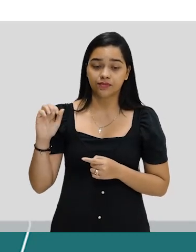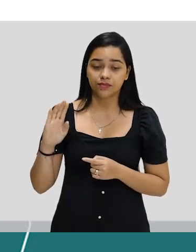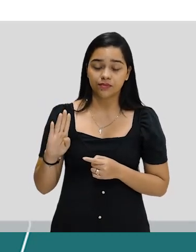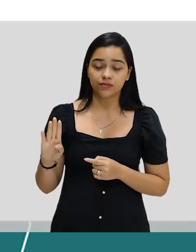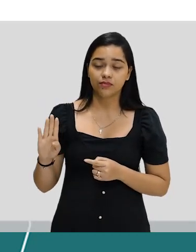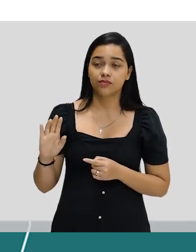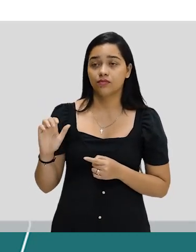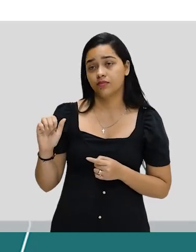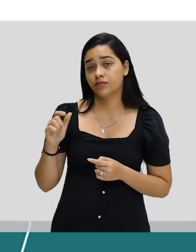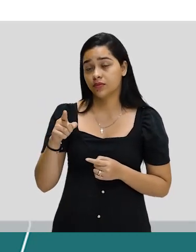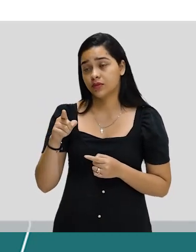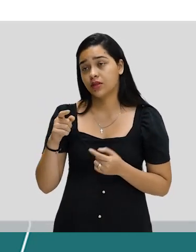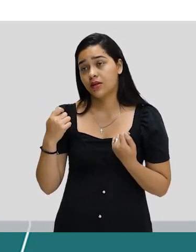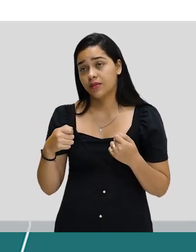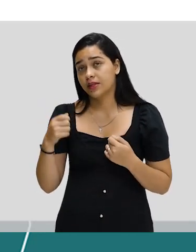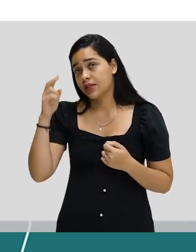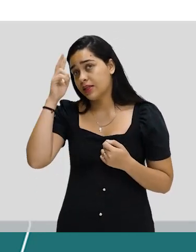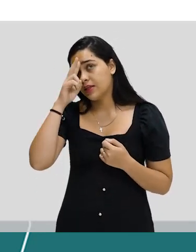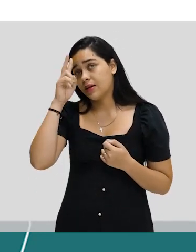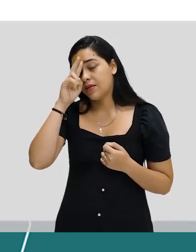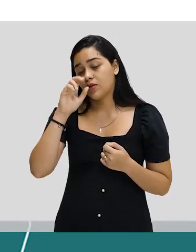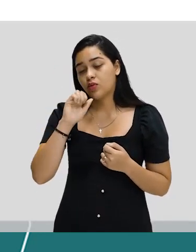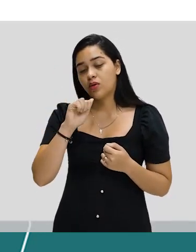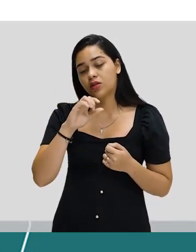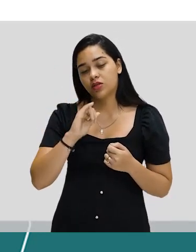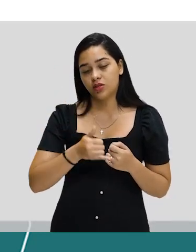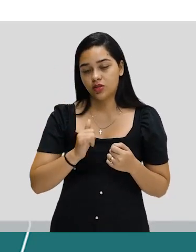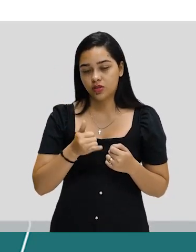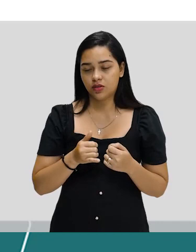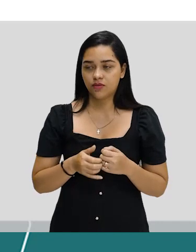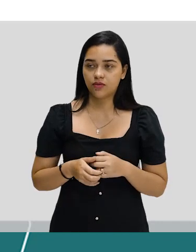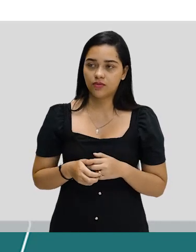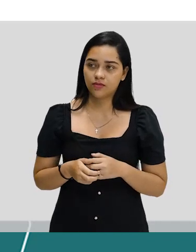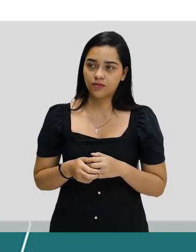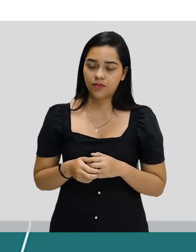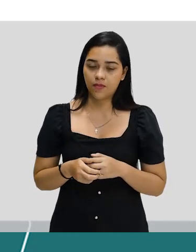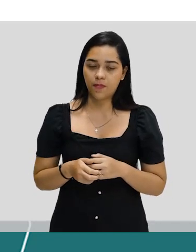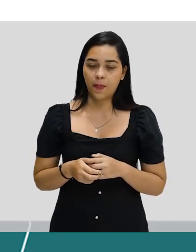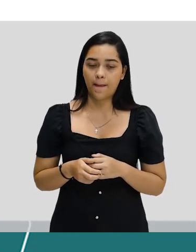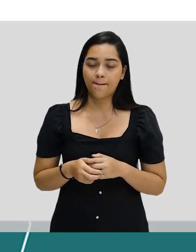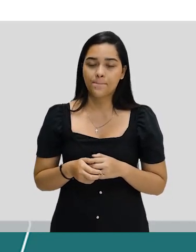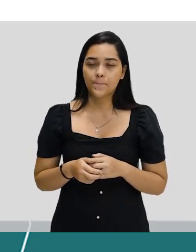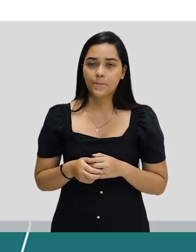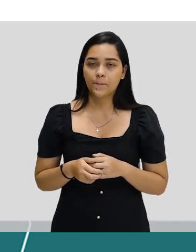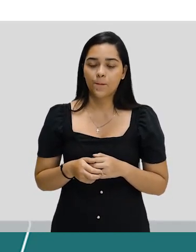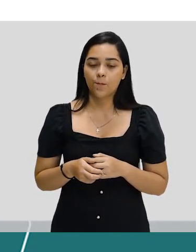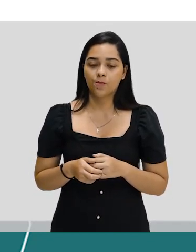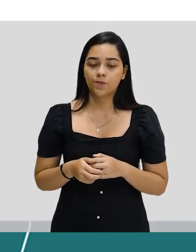predominantemente. Aí, no caso, você tem que lembrar do adjetivo, tá? Que no caso aqui é predominante.